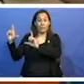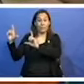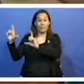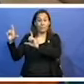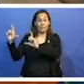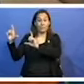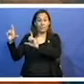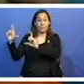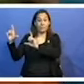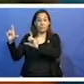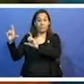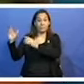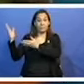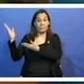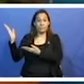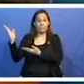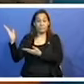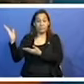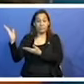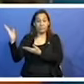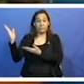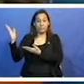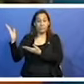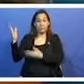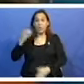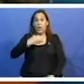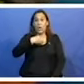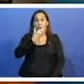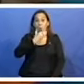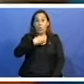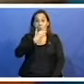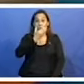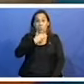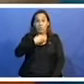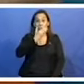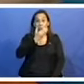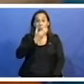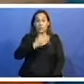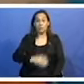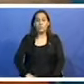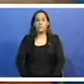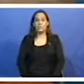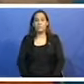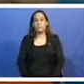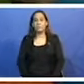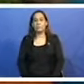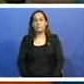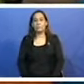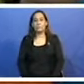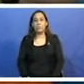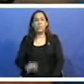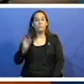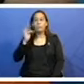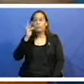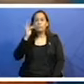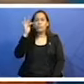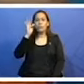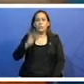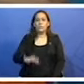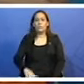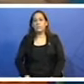lá a mesa, frutas. Nada de animais lá para ninguém comer, ó. Frutas e flores lá na